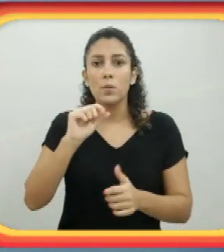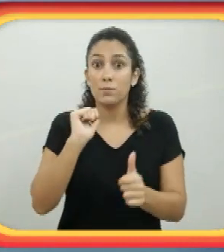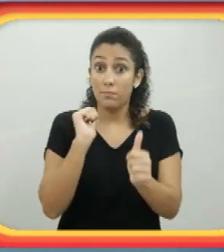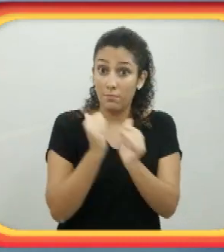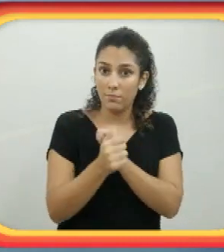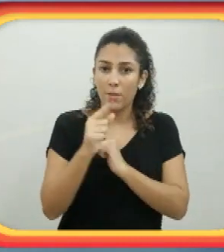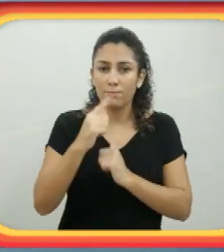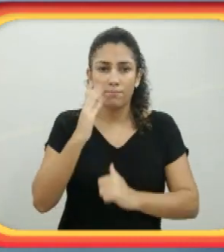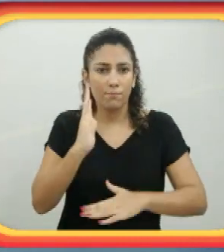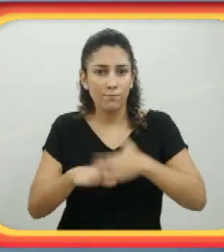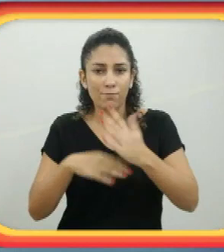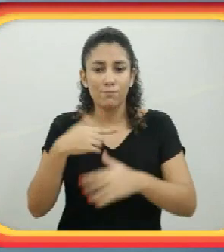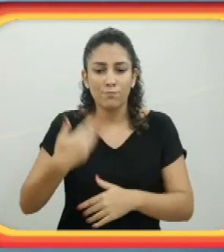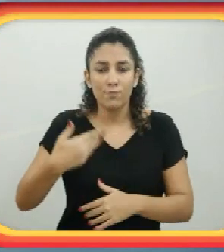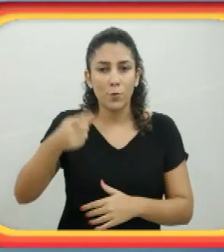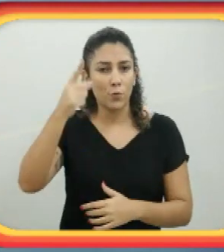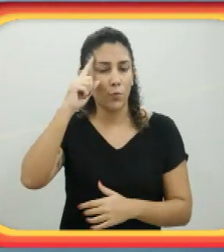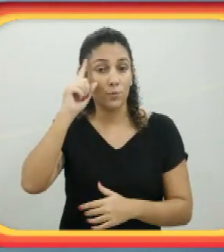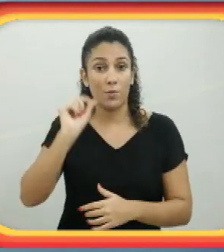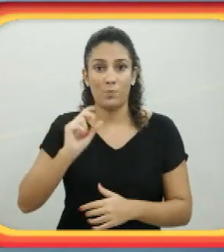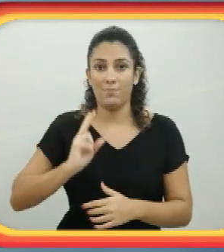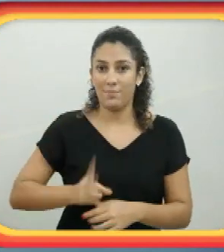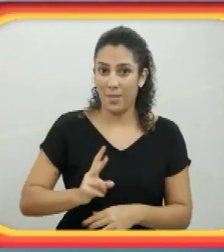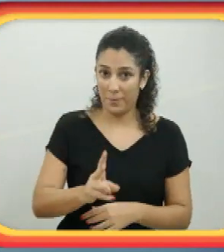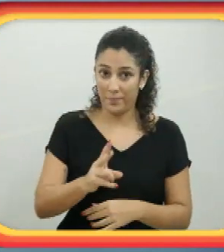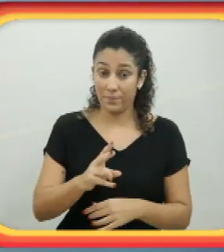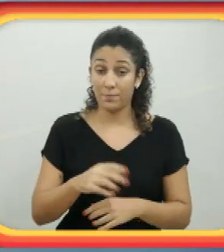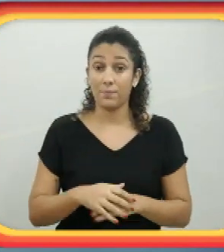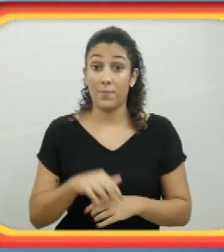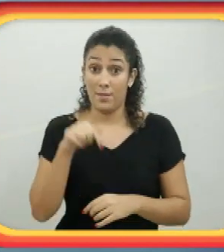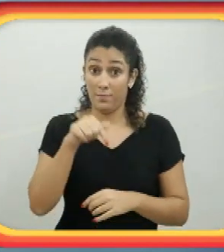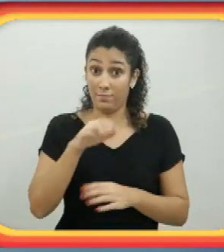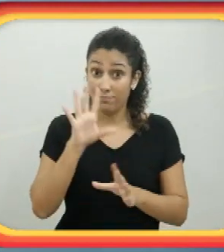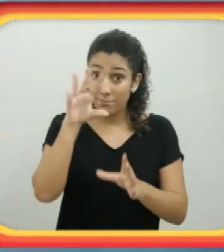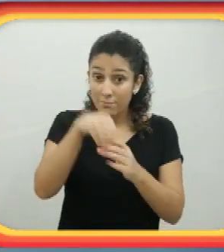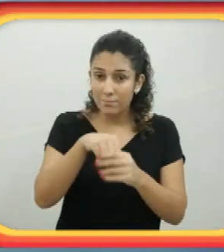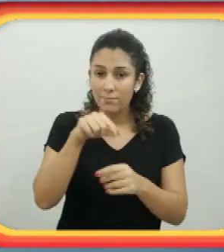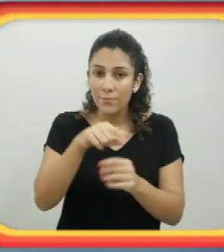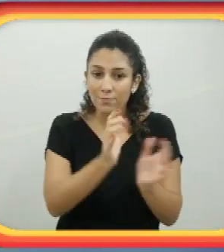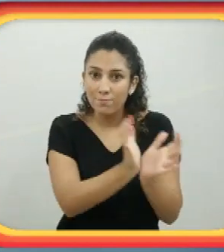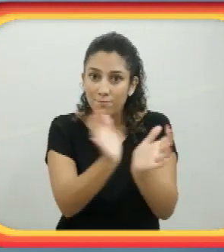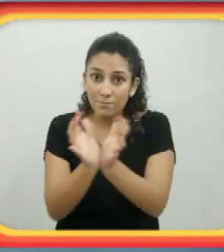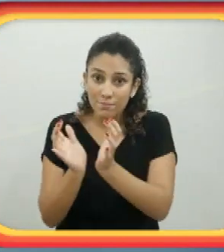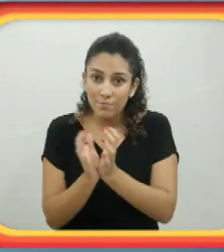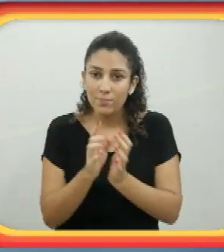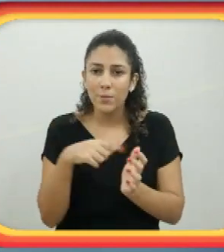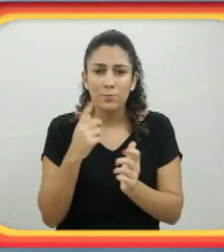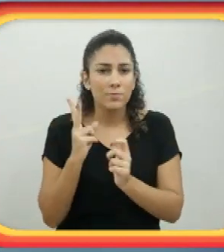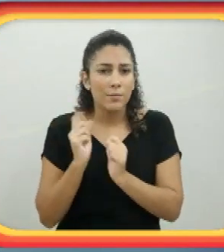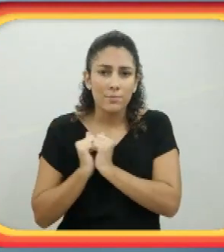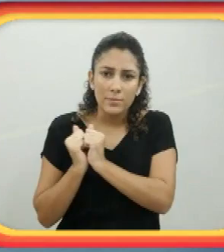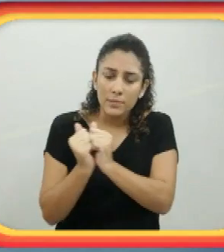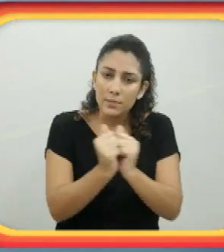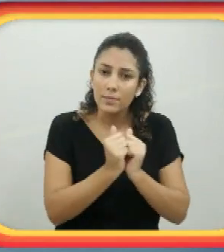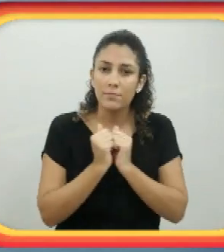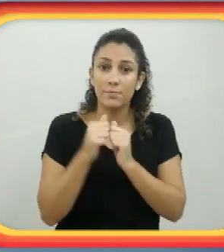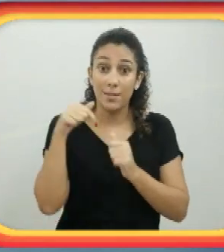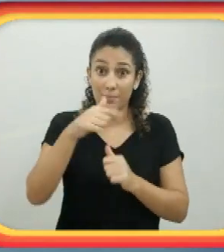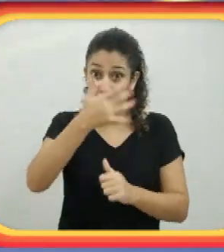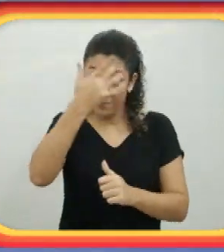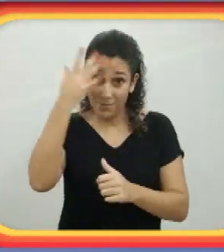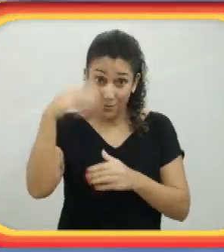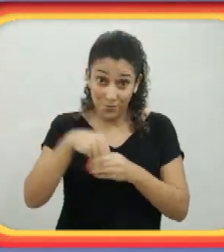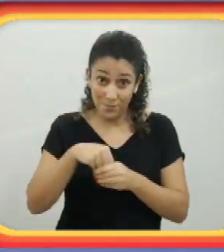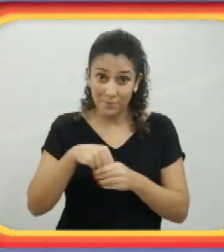sempre buscar mais, trazer aquela vontade lá do fundo mesmo de se dedicar